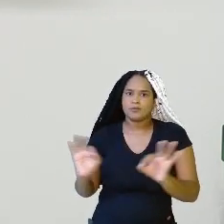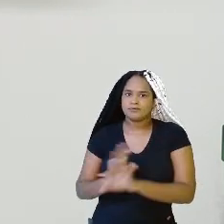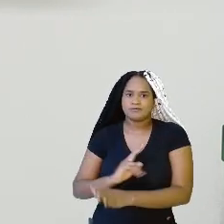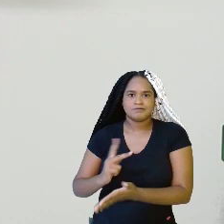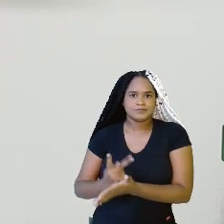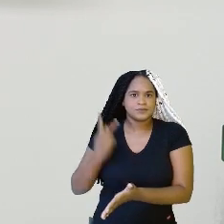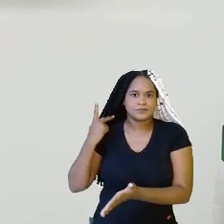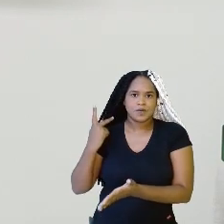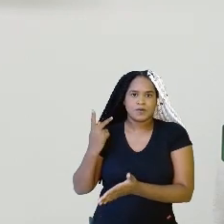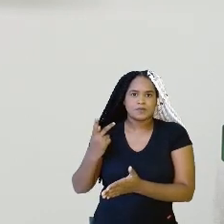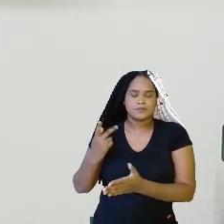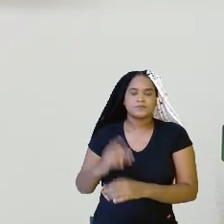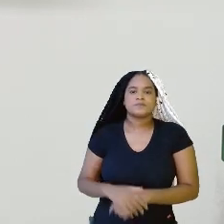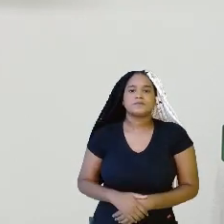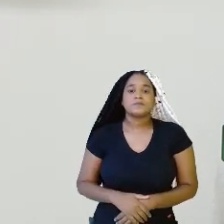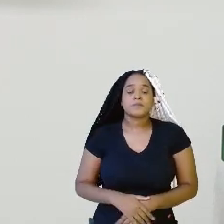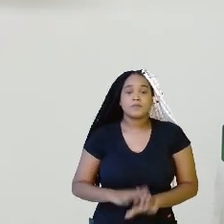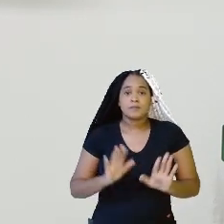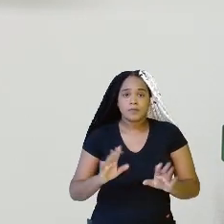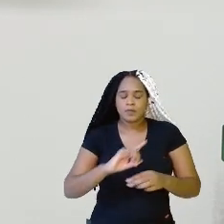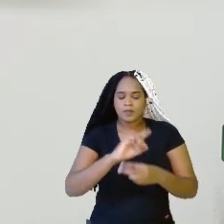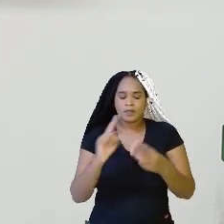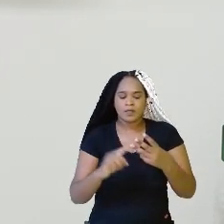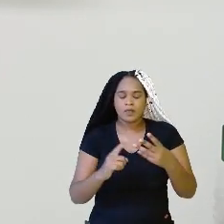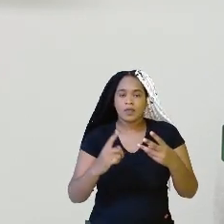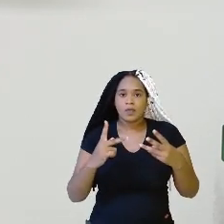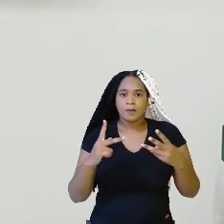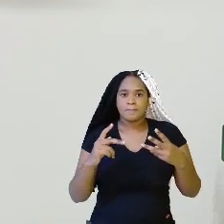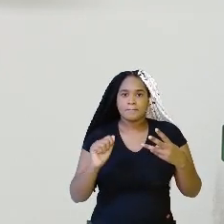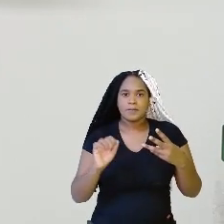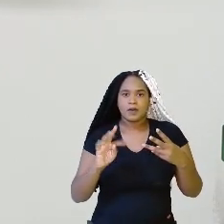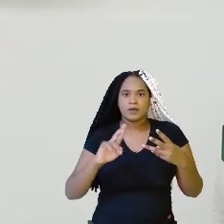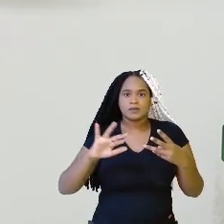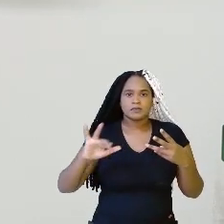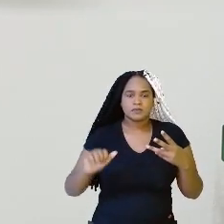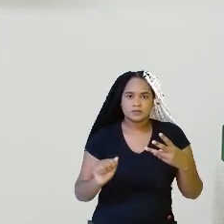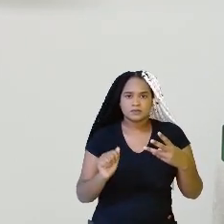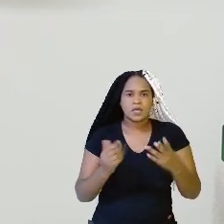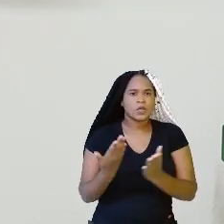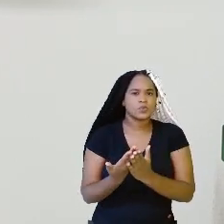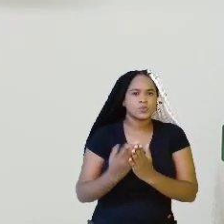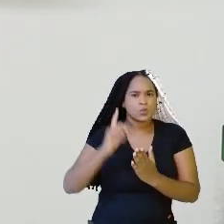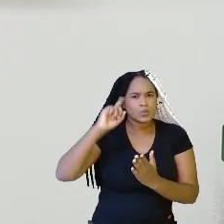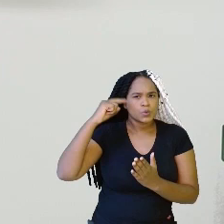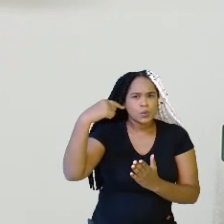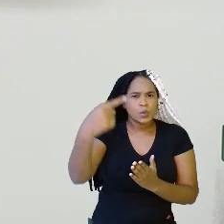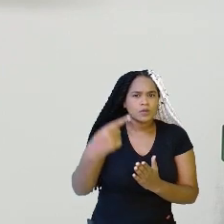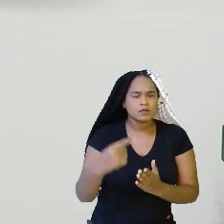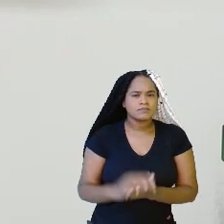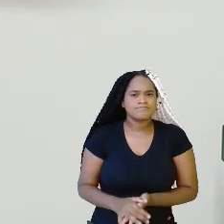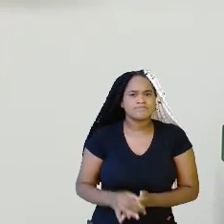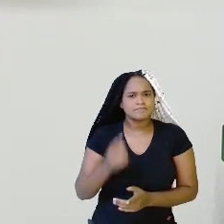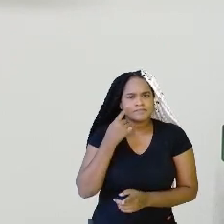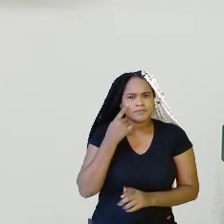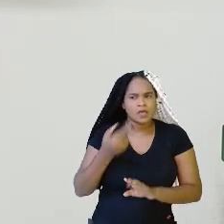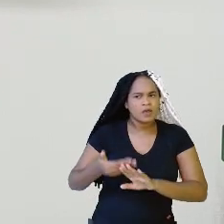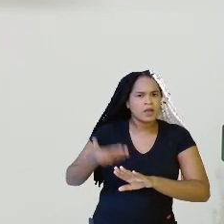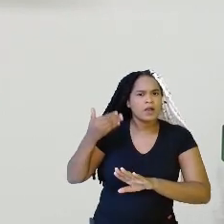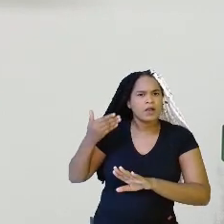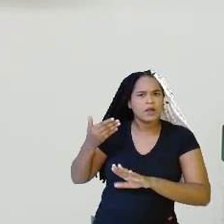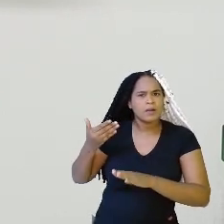é você que vai dizer aí para mim. Patrícia estuda todos os dias. Ela estudou? Ela